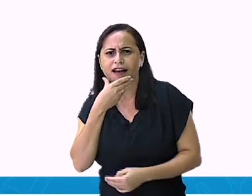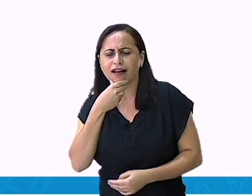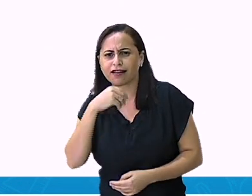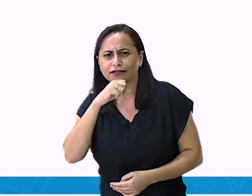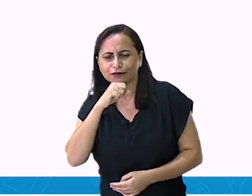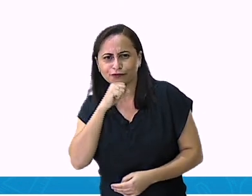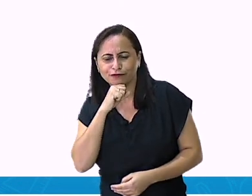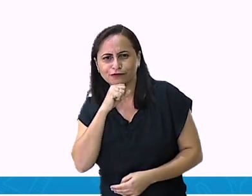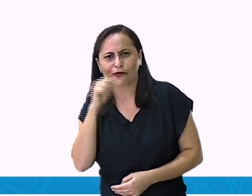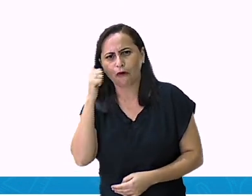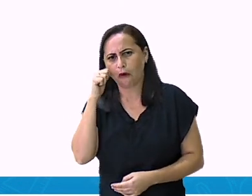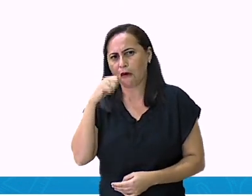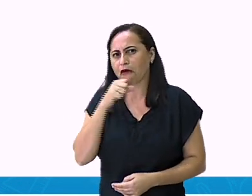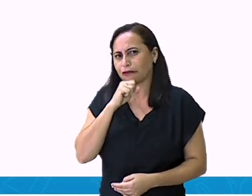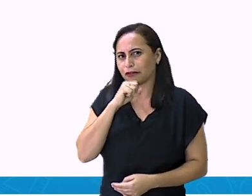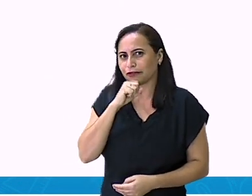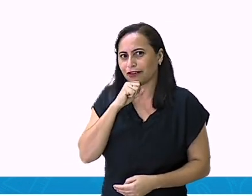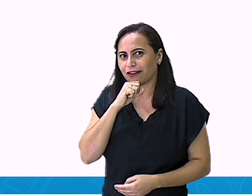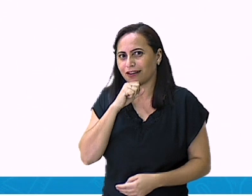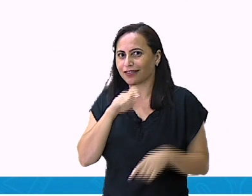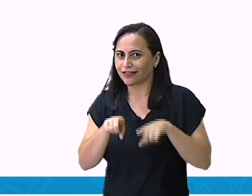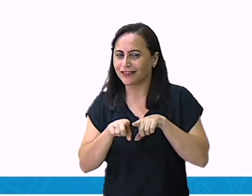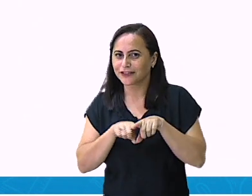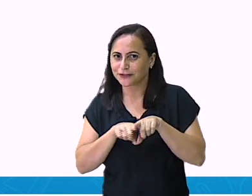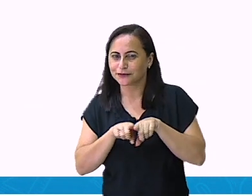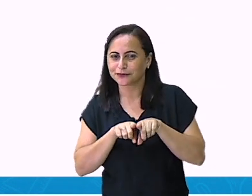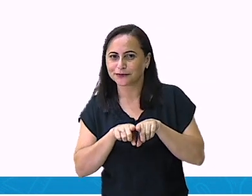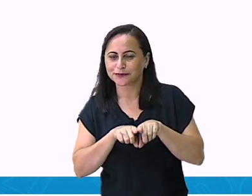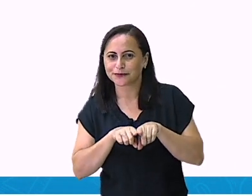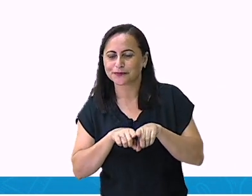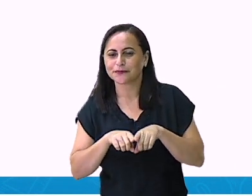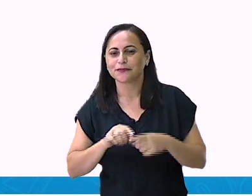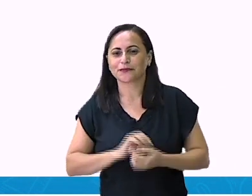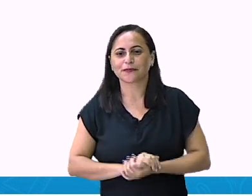primo? Vamos ver qual é o próximo?